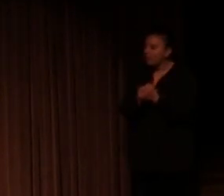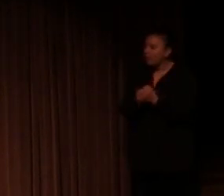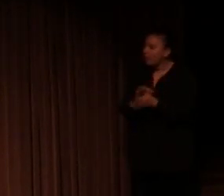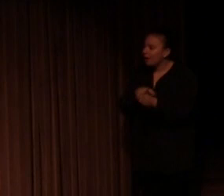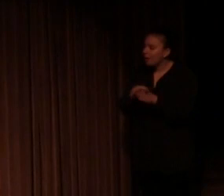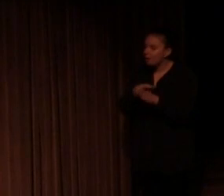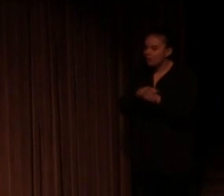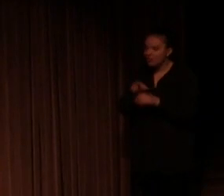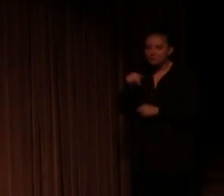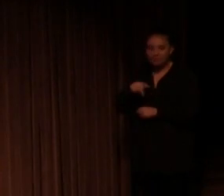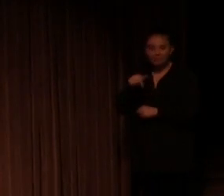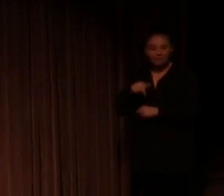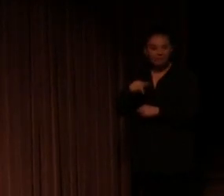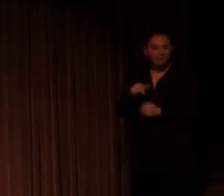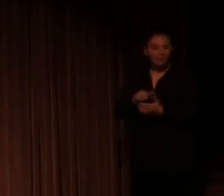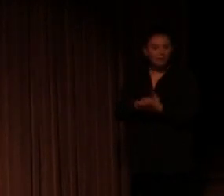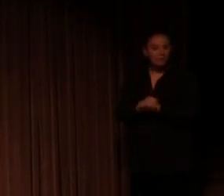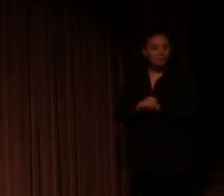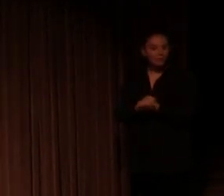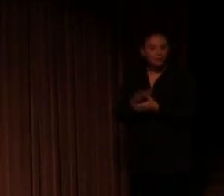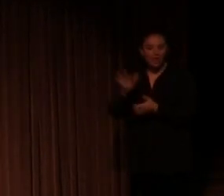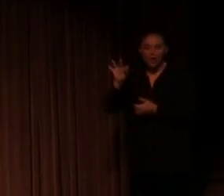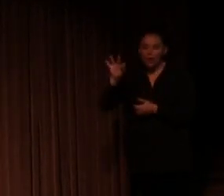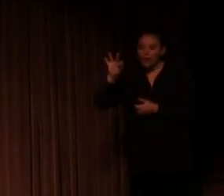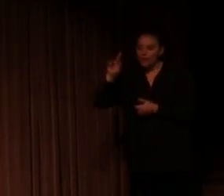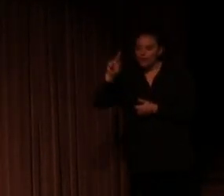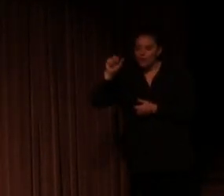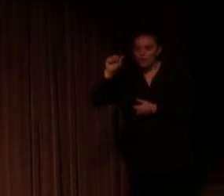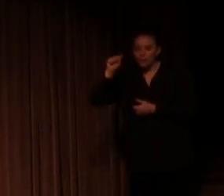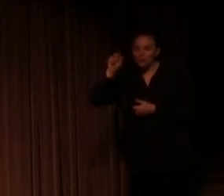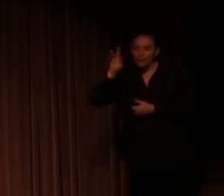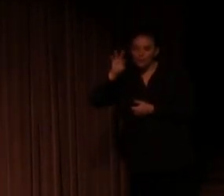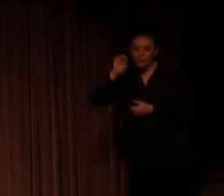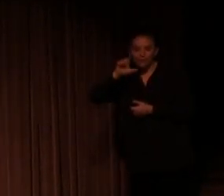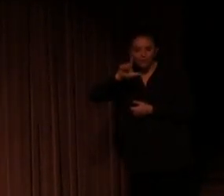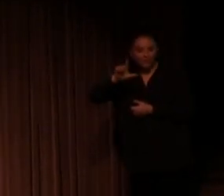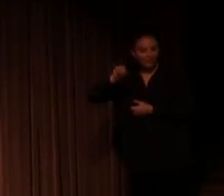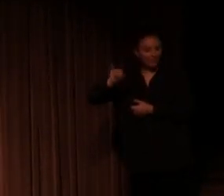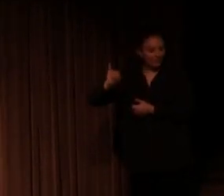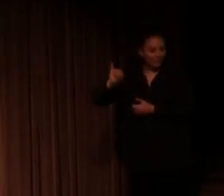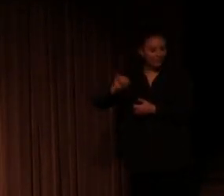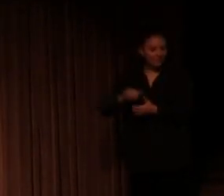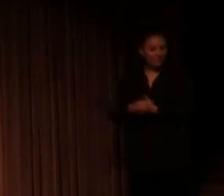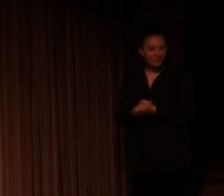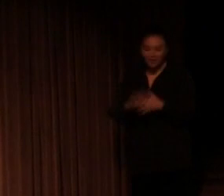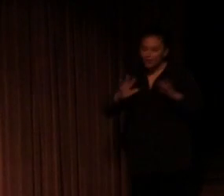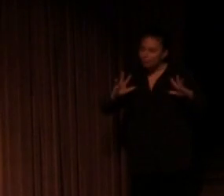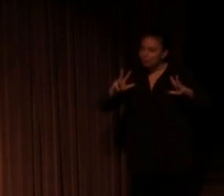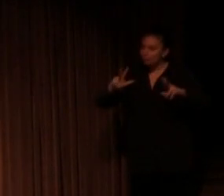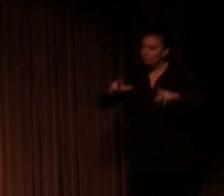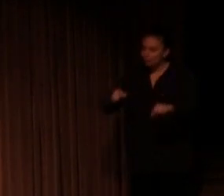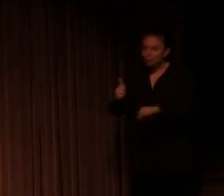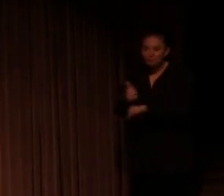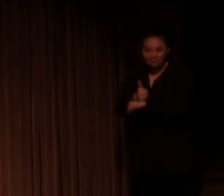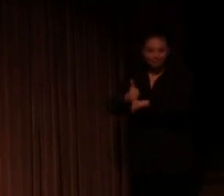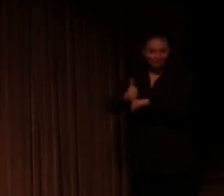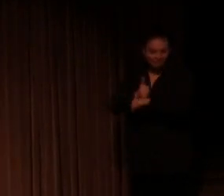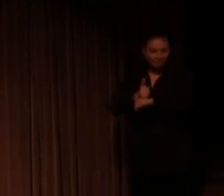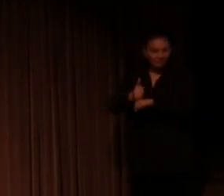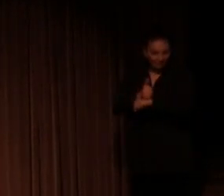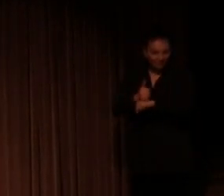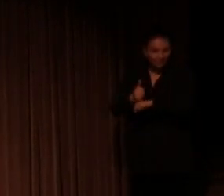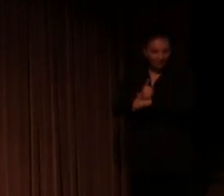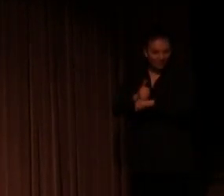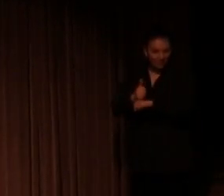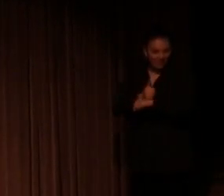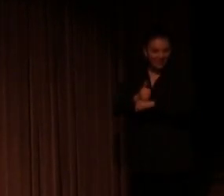fratelli em seu nome todos os educadores e educadoras aqui presentes fazer